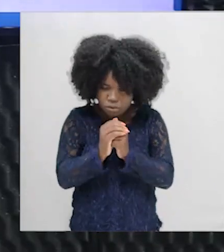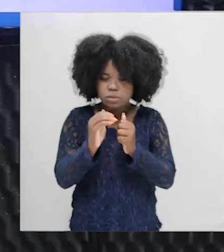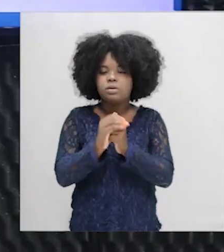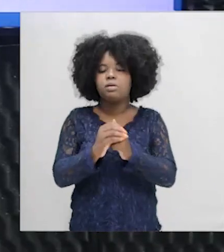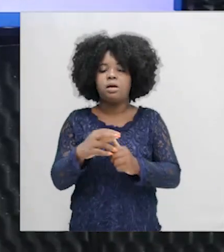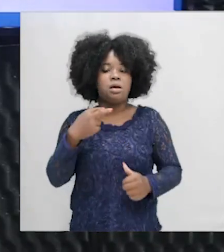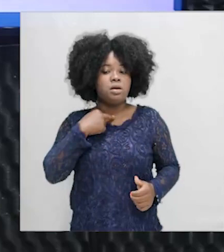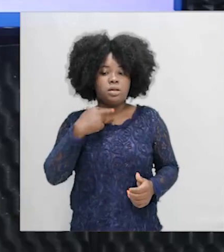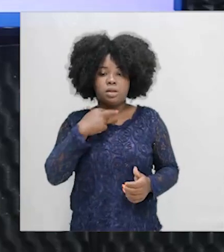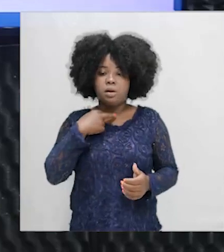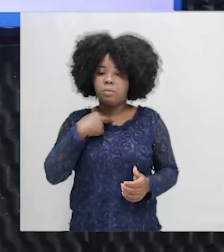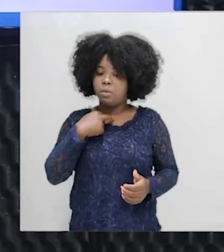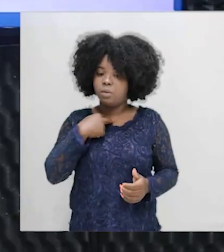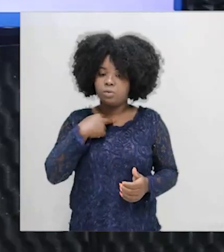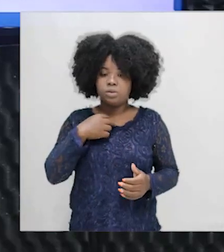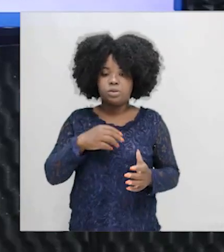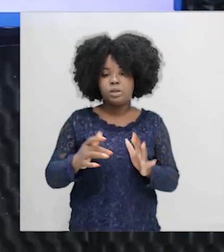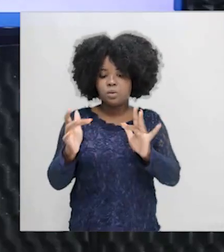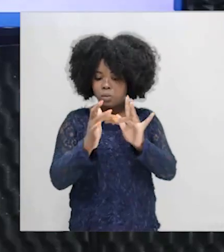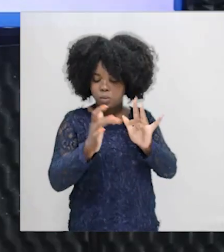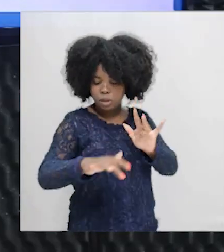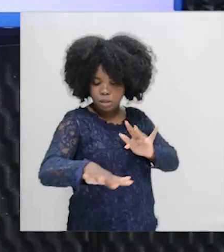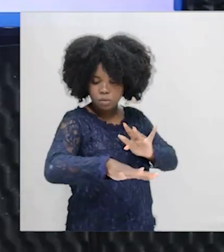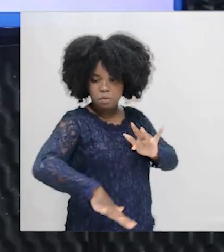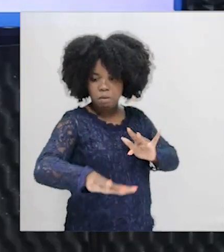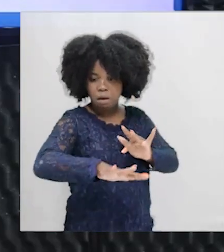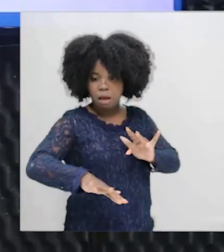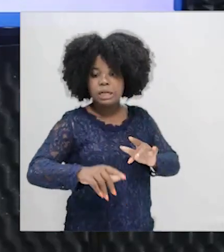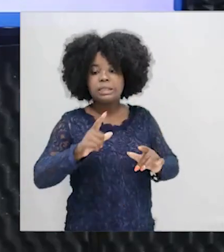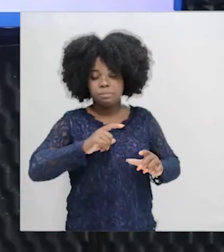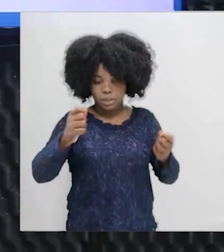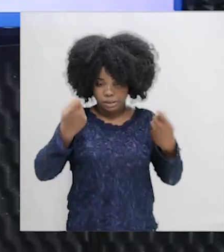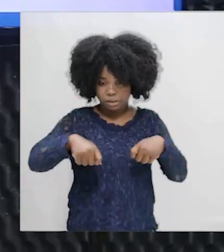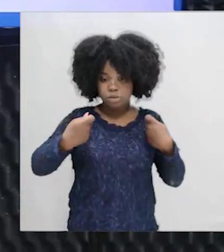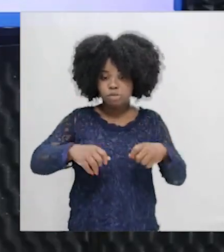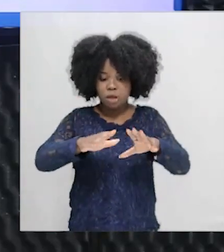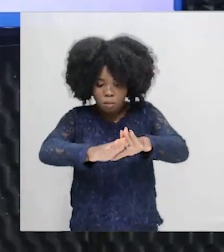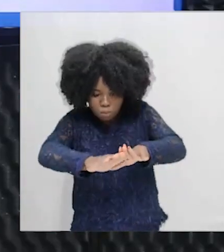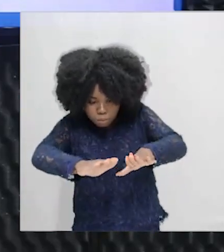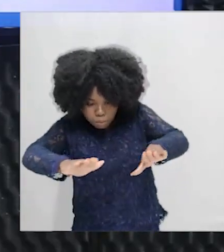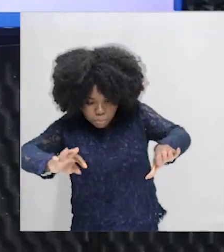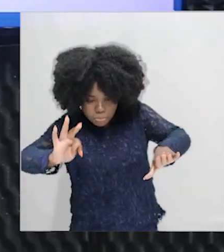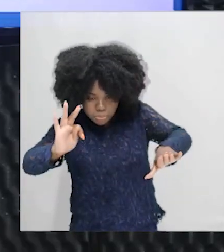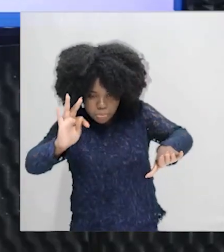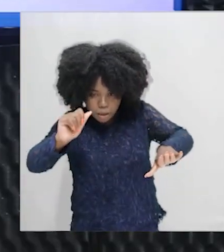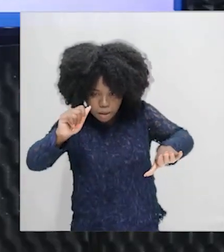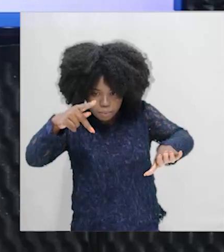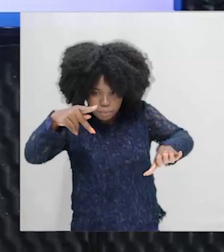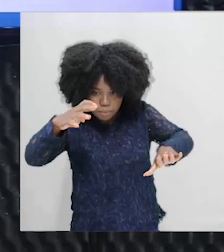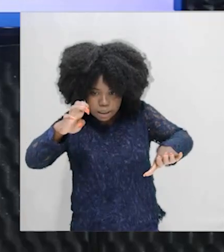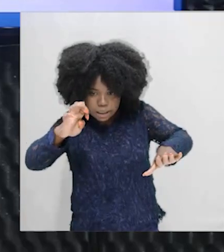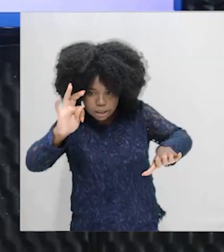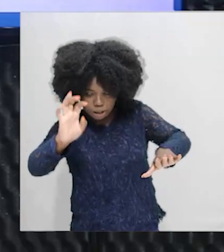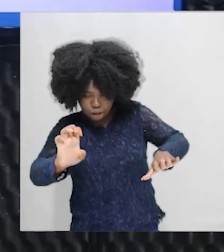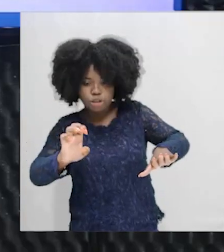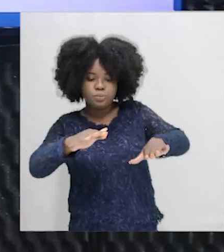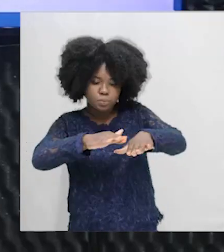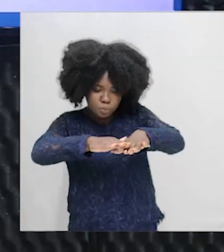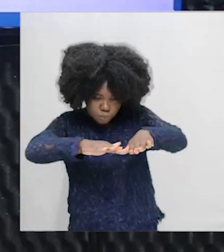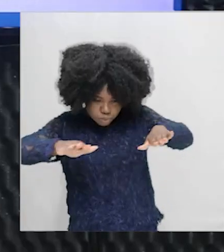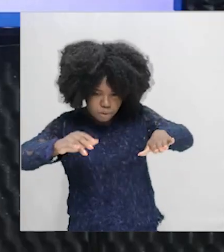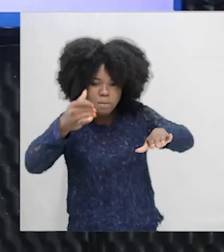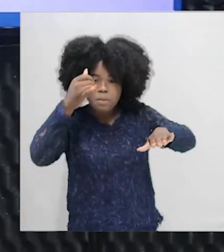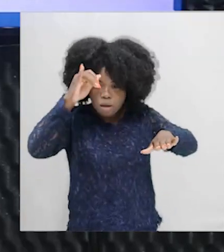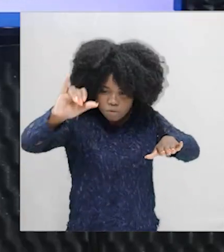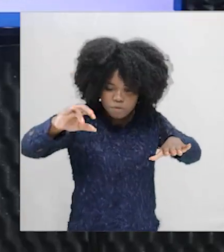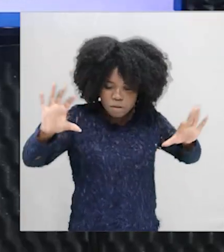uma estrutura religiosa que barra isso, e esse tapete seria não é o conforto só do corpo, não, mas é evitar que ele